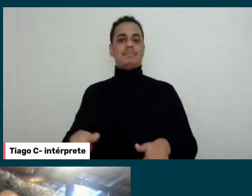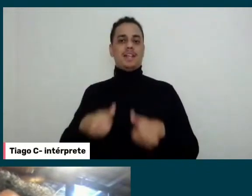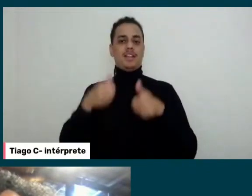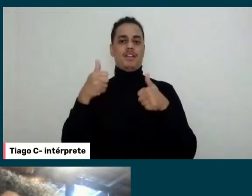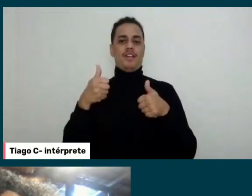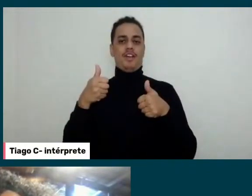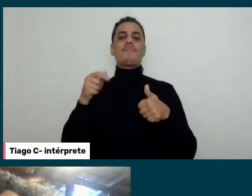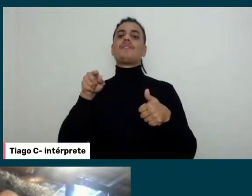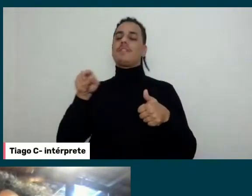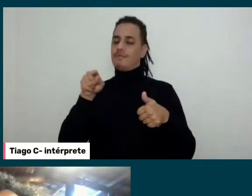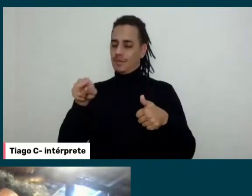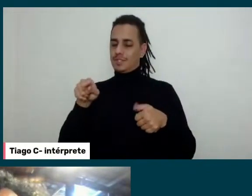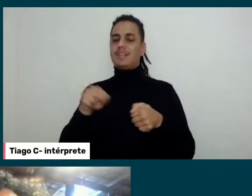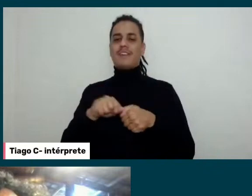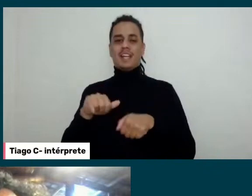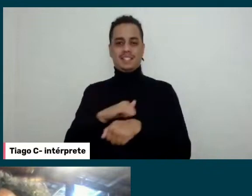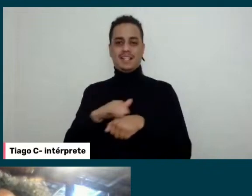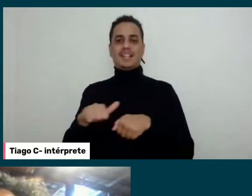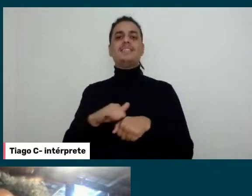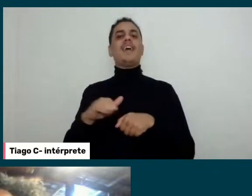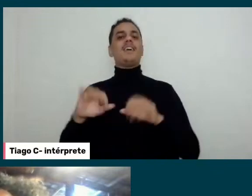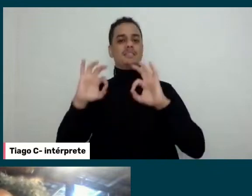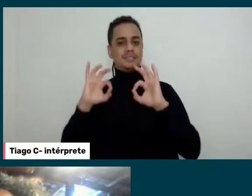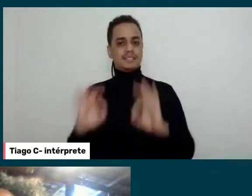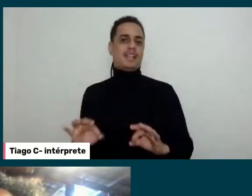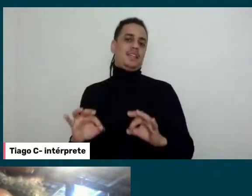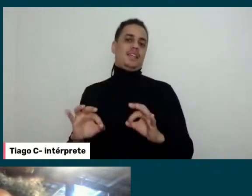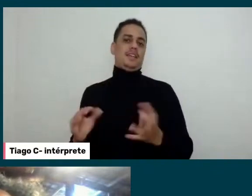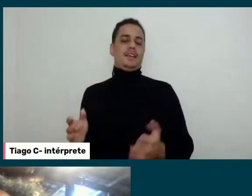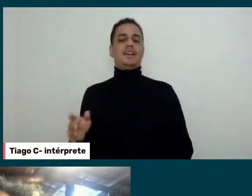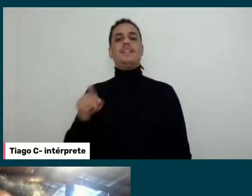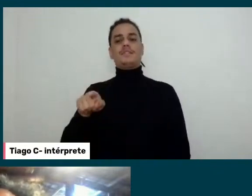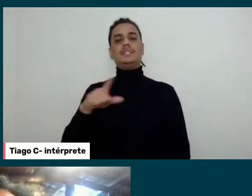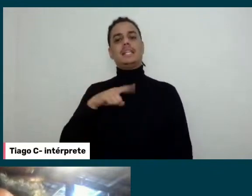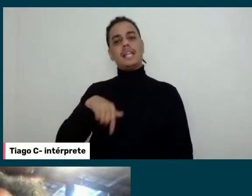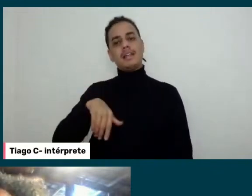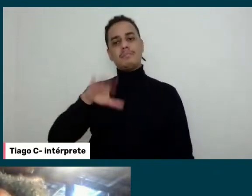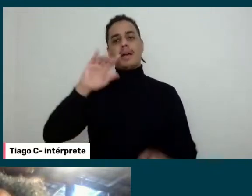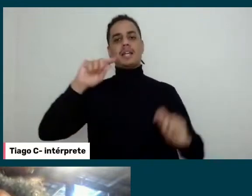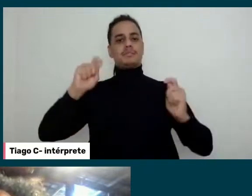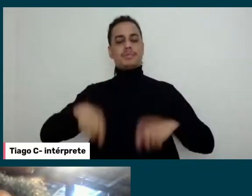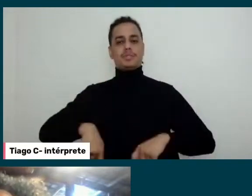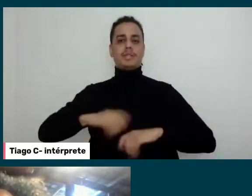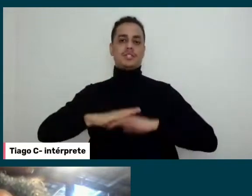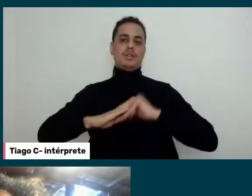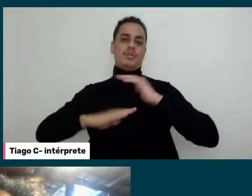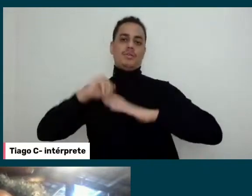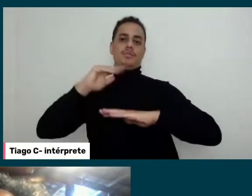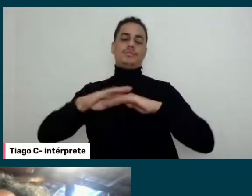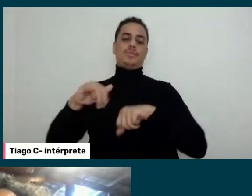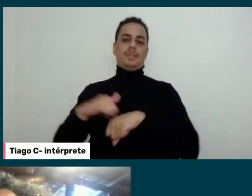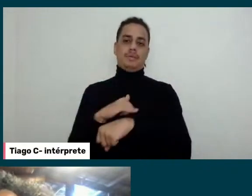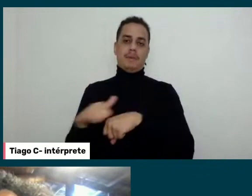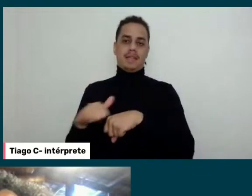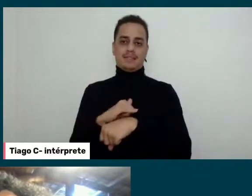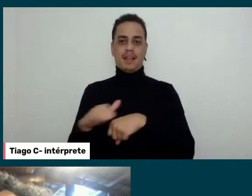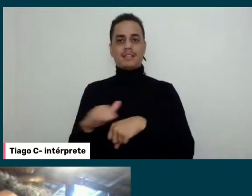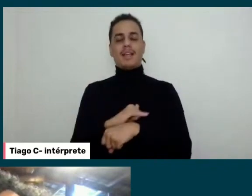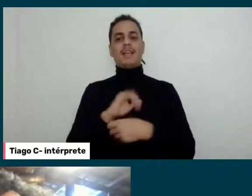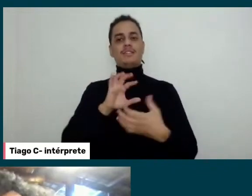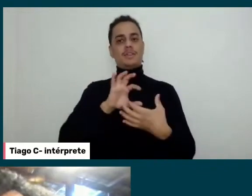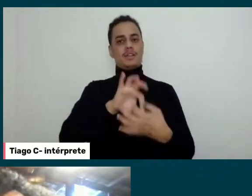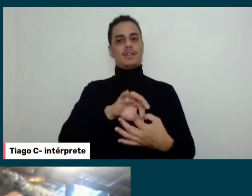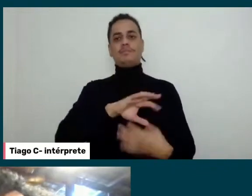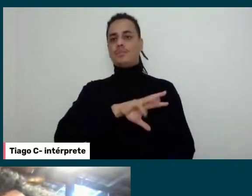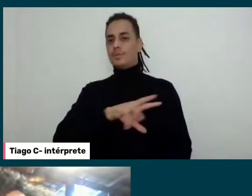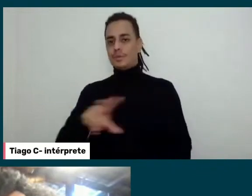pessoas para o lugar certo, e você tem mais possibilidade de construir uma estratégia que contemple todo mundo